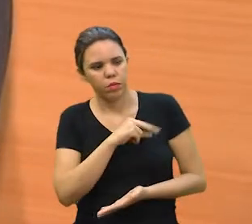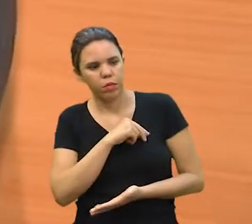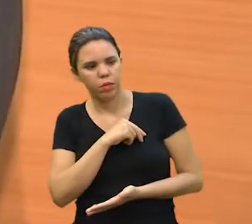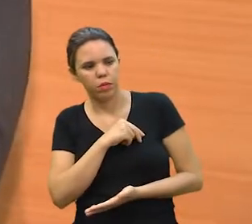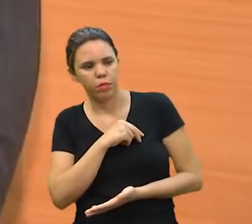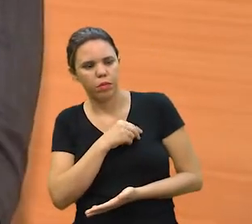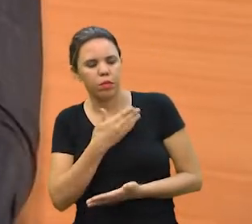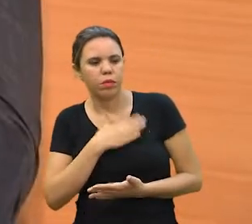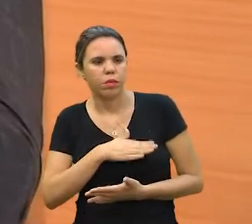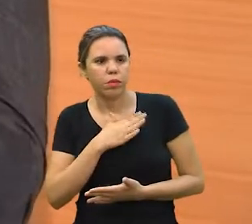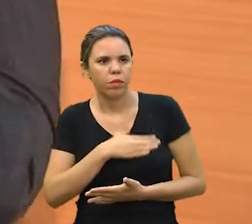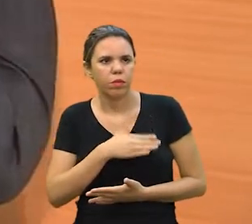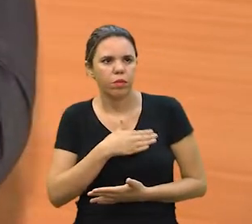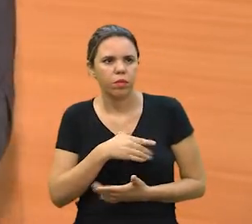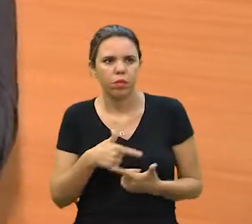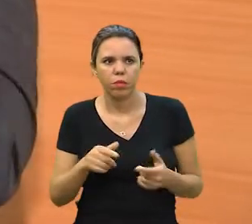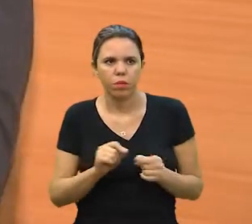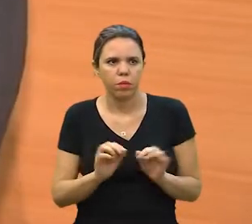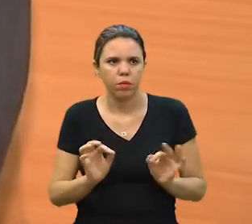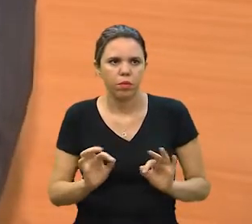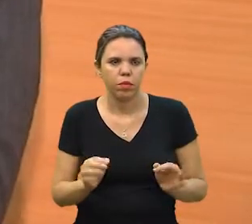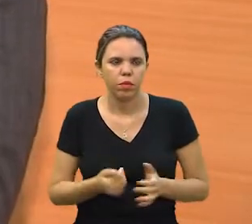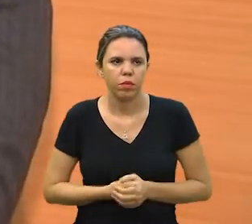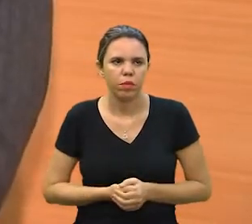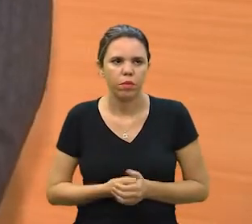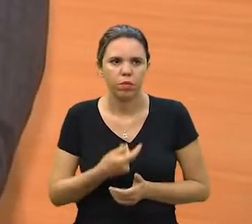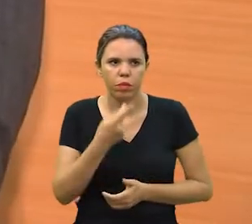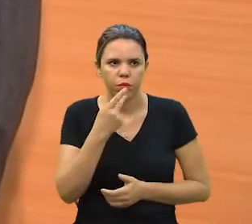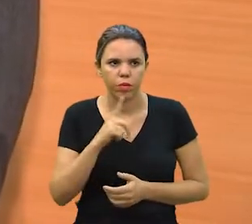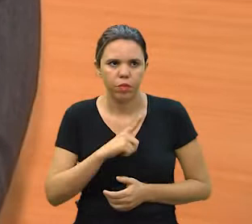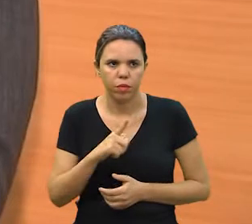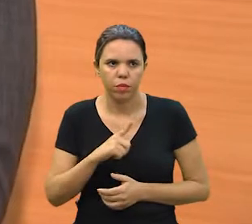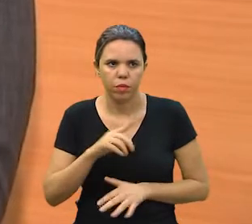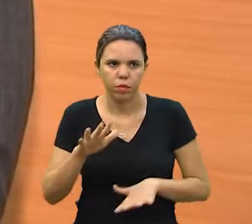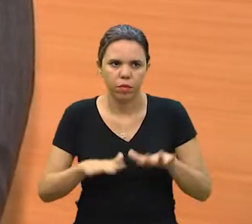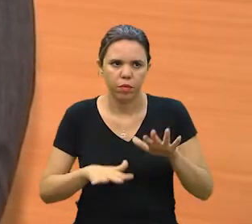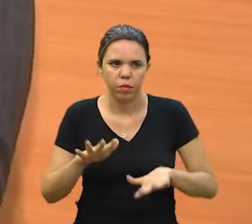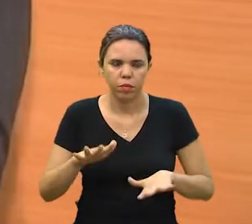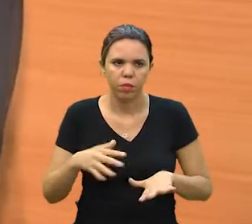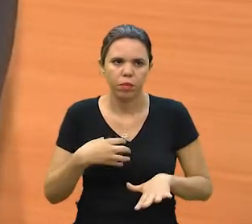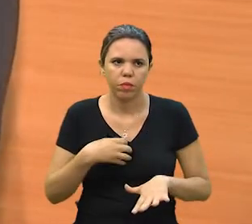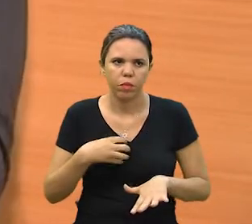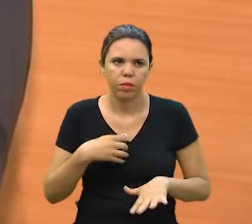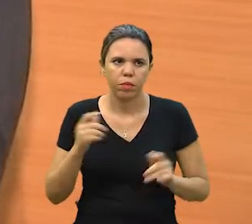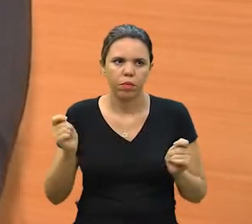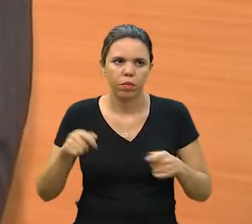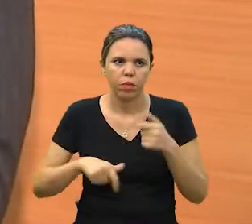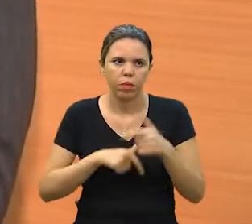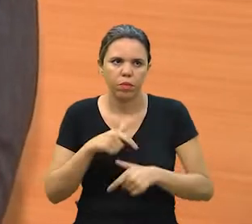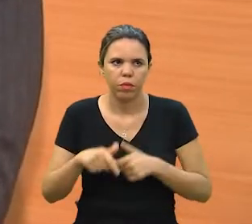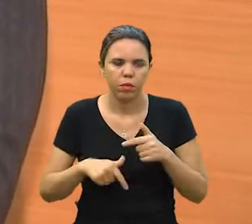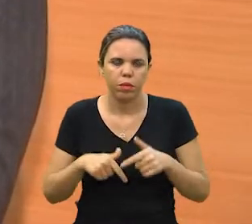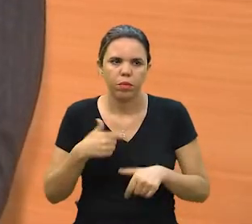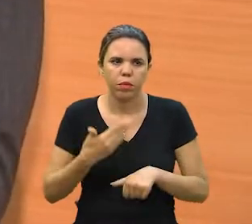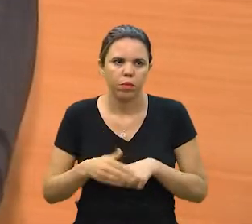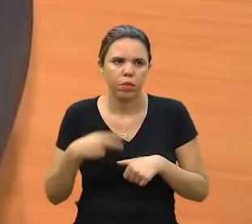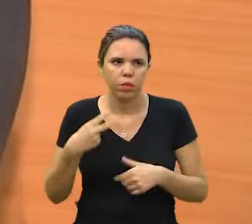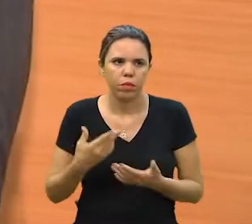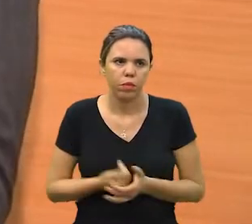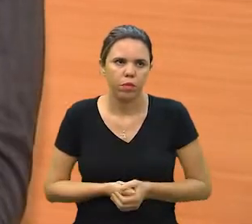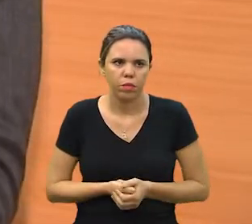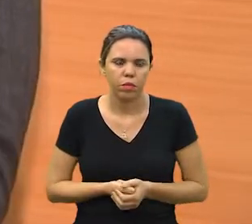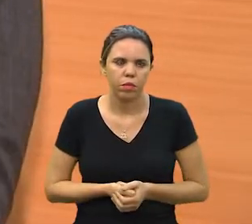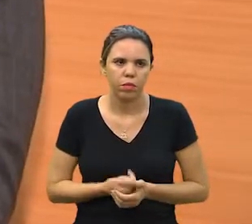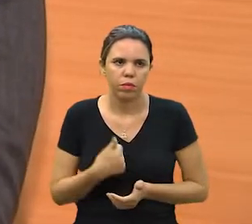fica olhando assim, deve ser tranquila, não deve ter muita coisa para fazer. Eu falo que tem vários estilos de você poder exercer